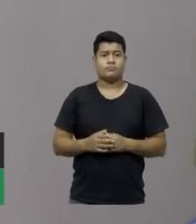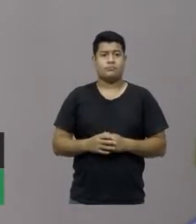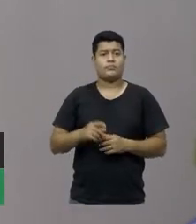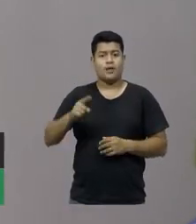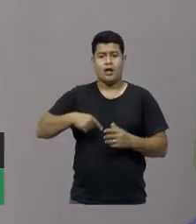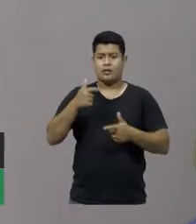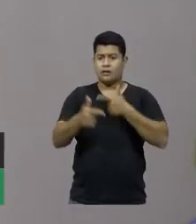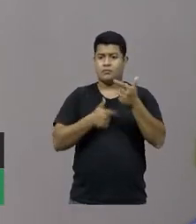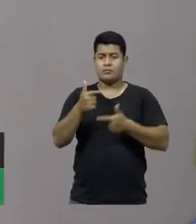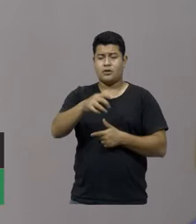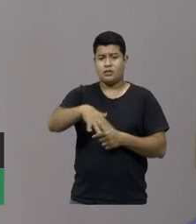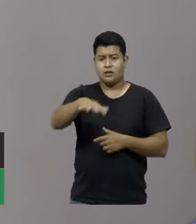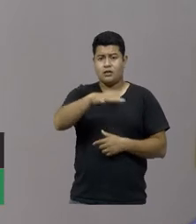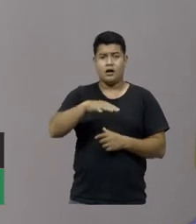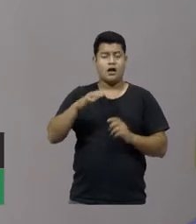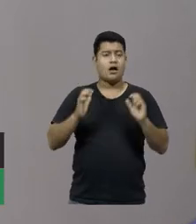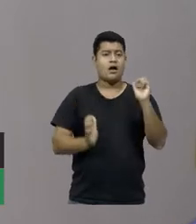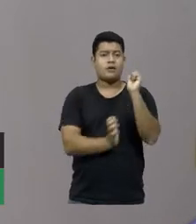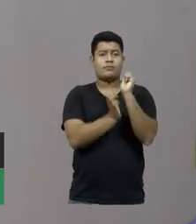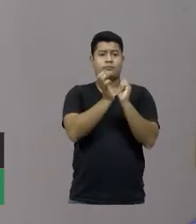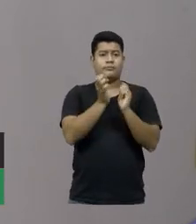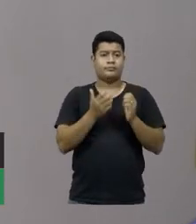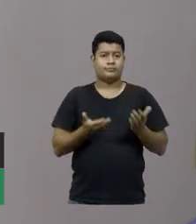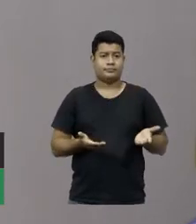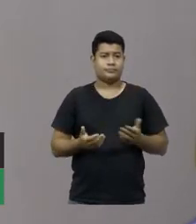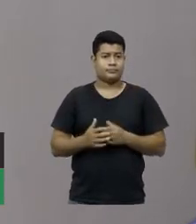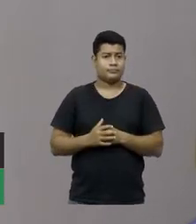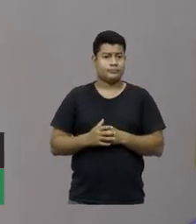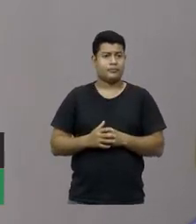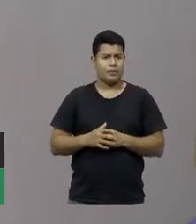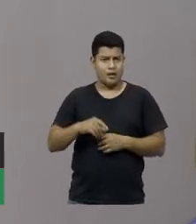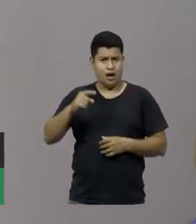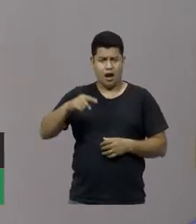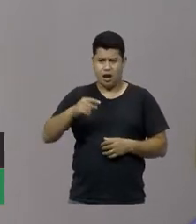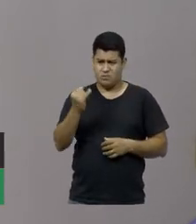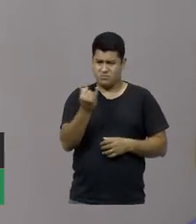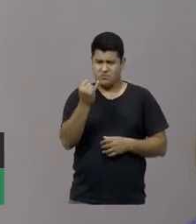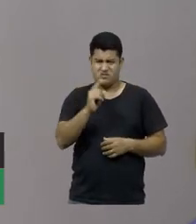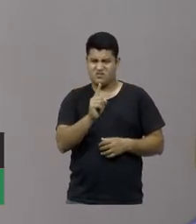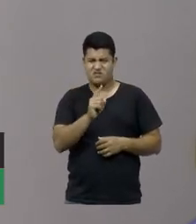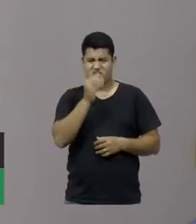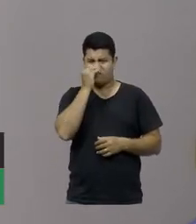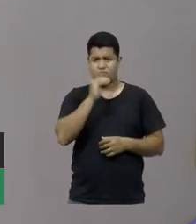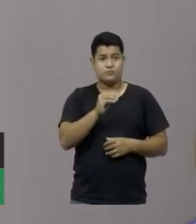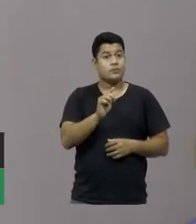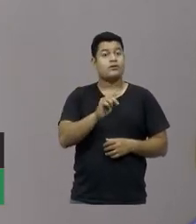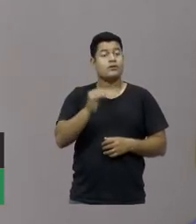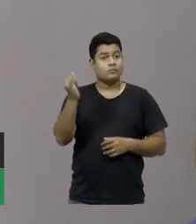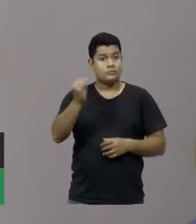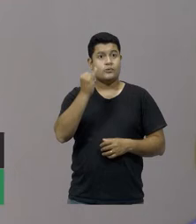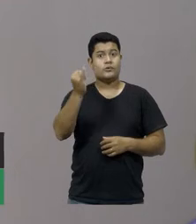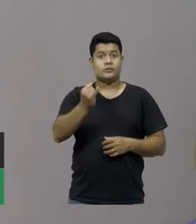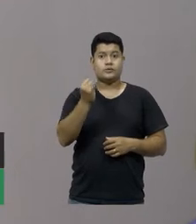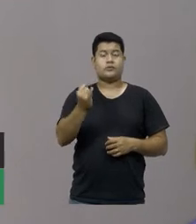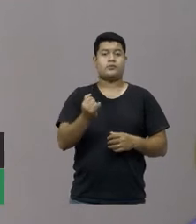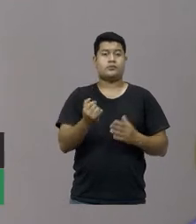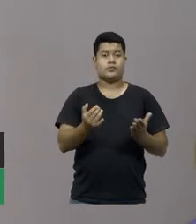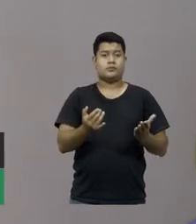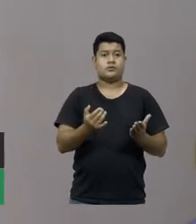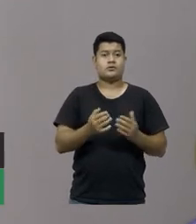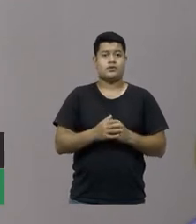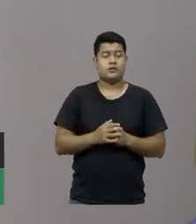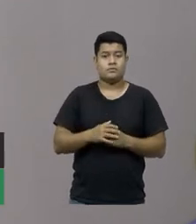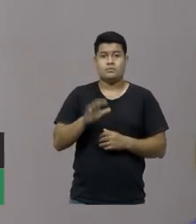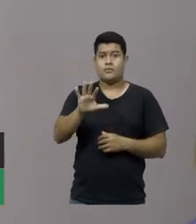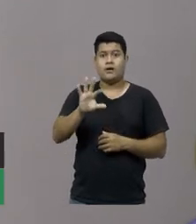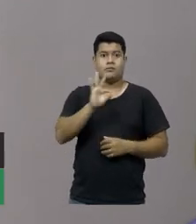serviço burocrático. Não que isso não seja importante. É importante. O serviço de inteligência é importante. A Polícia Militar é uma